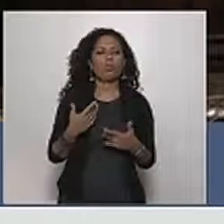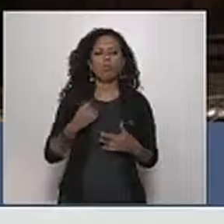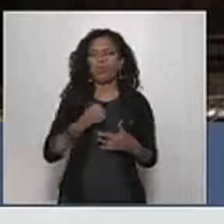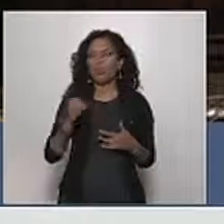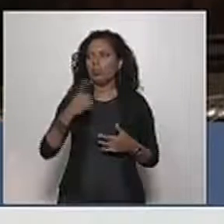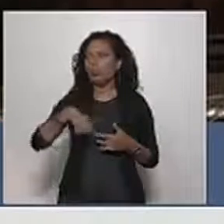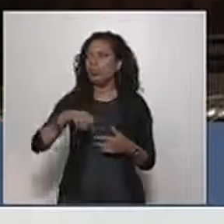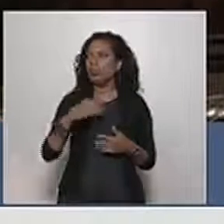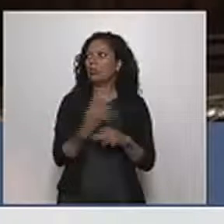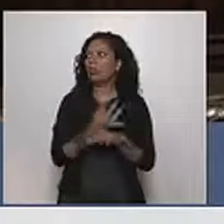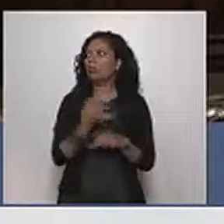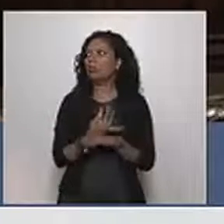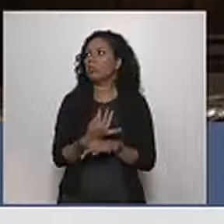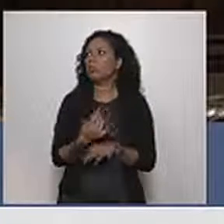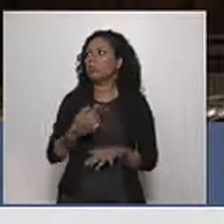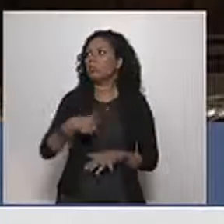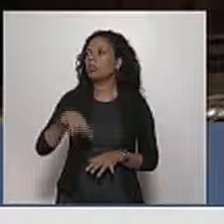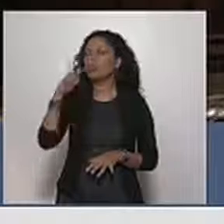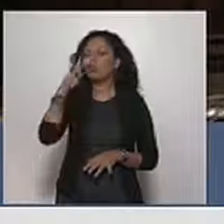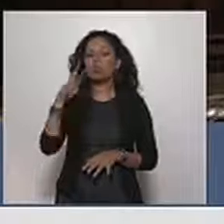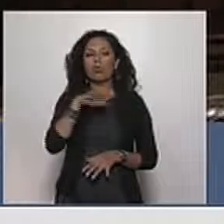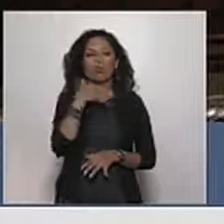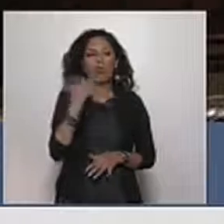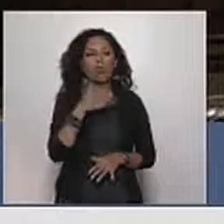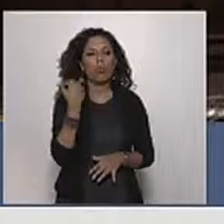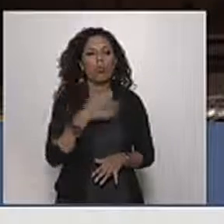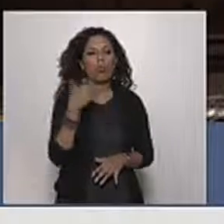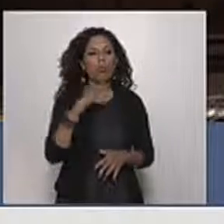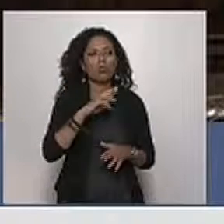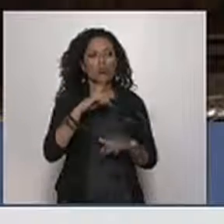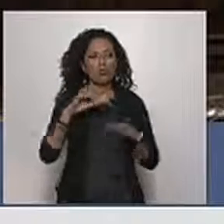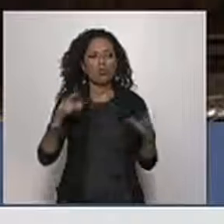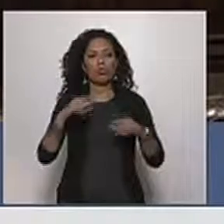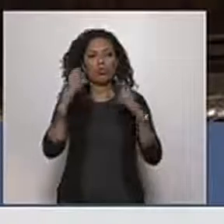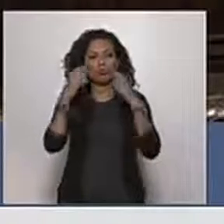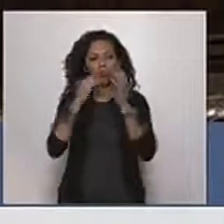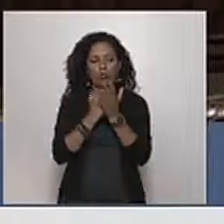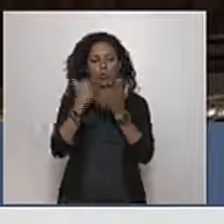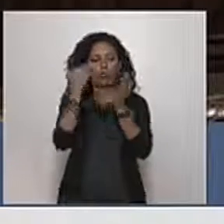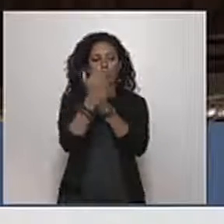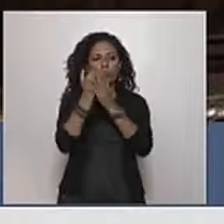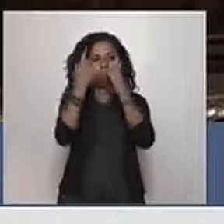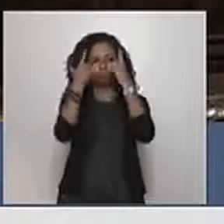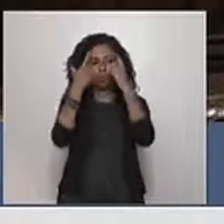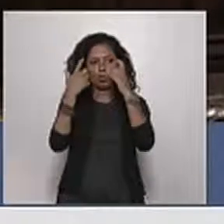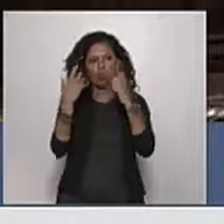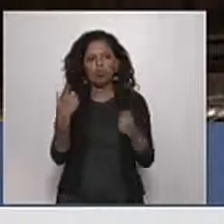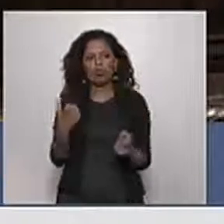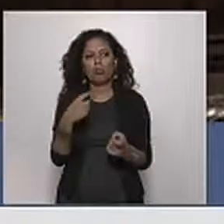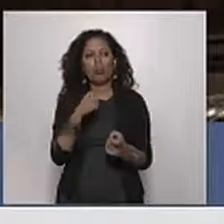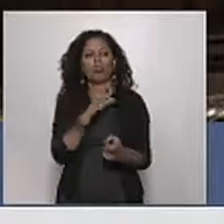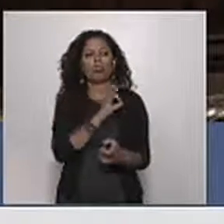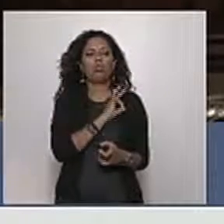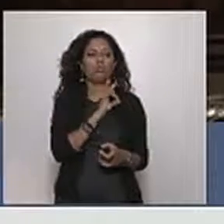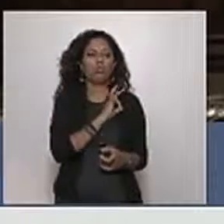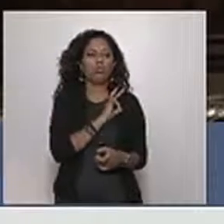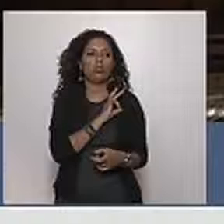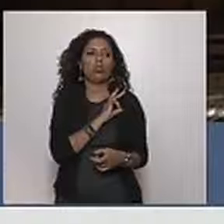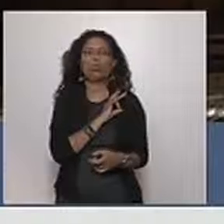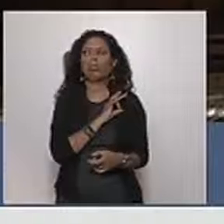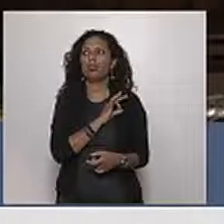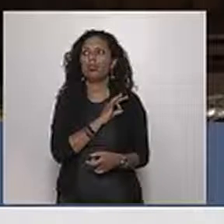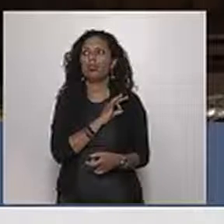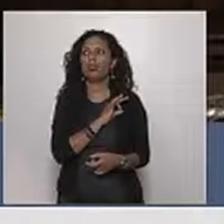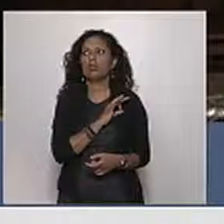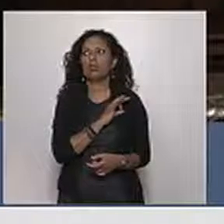bastasse o resultado imediato dessas mortes, decorrência do aumento da violência policial e do aumento da militarização da nossa vida,